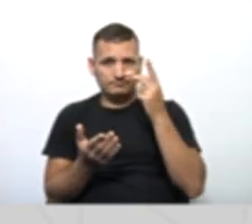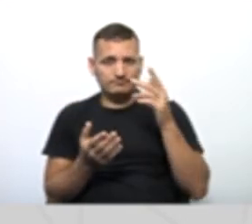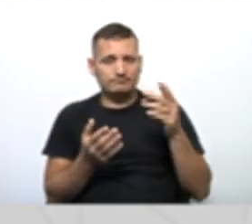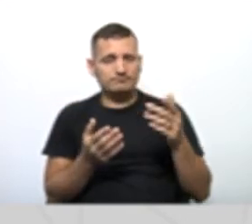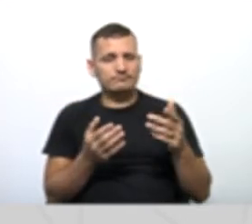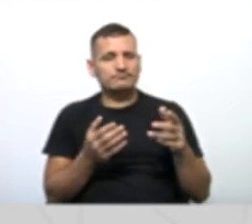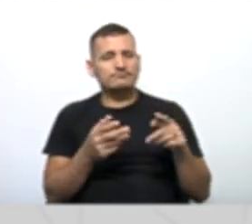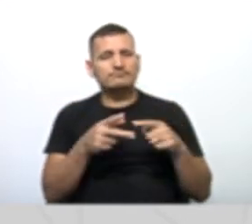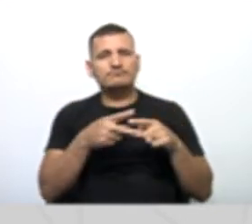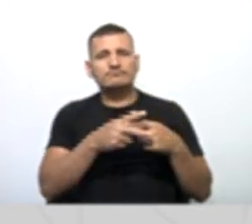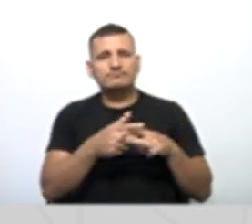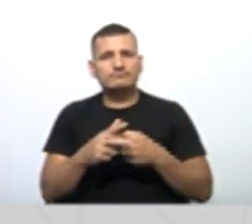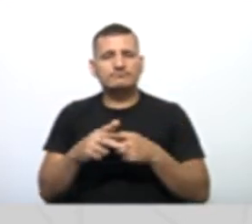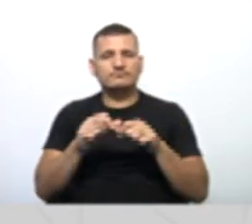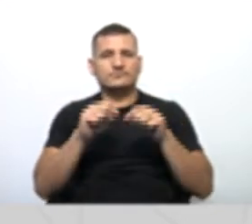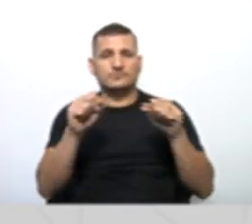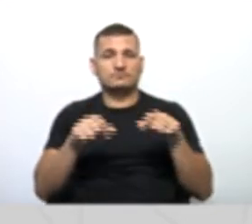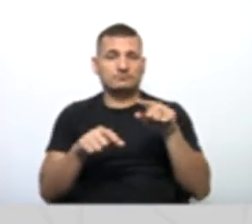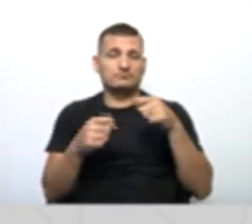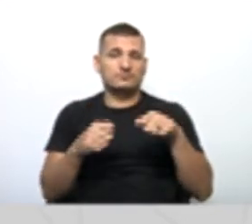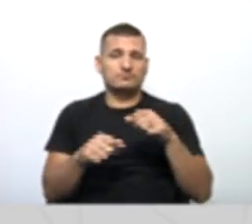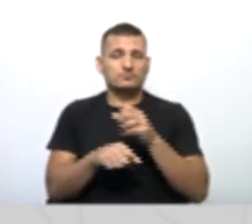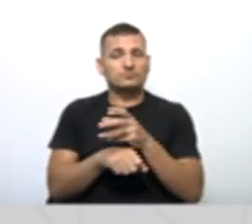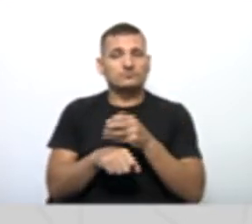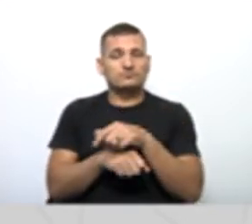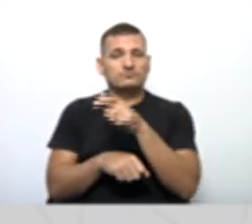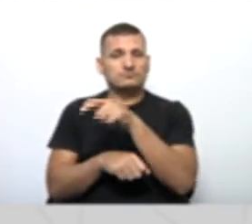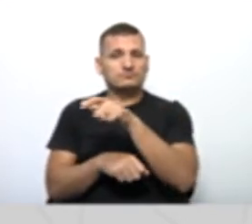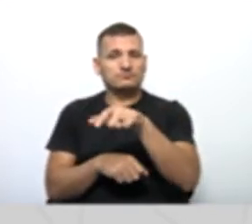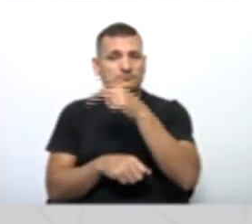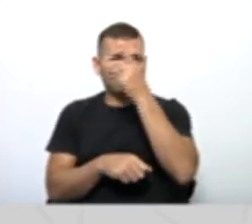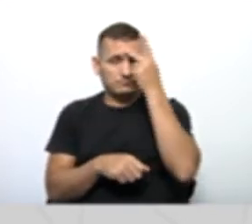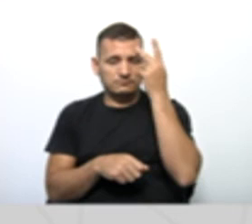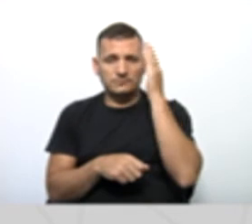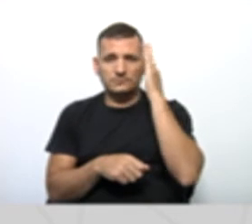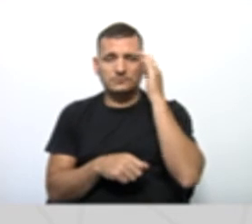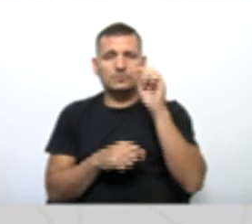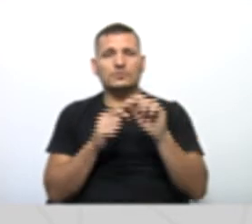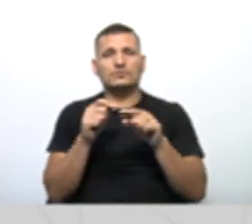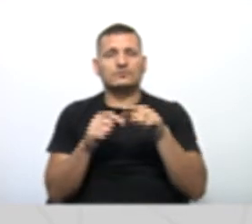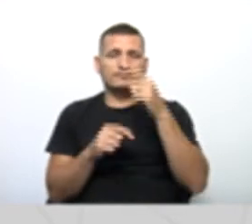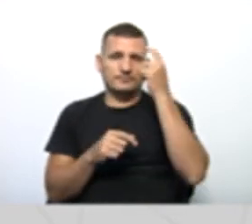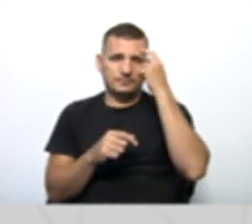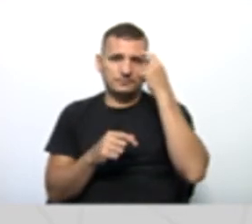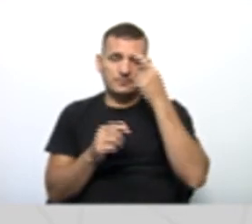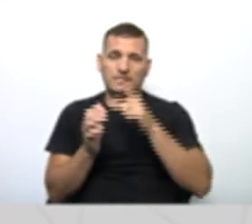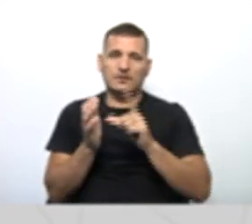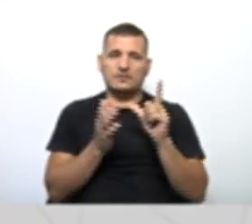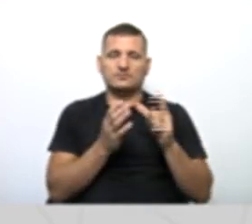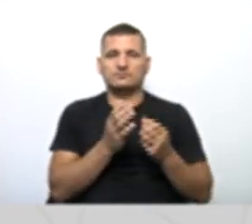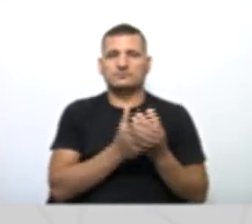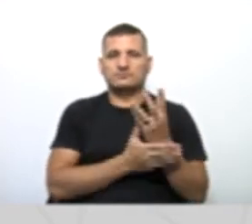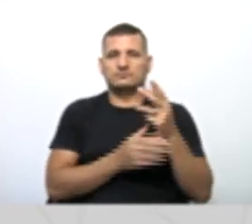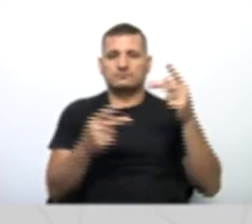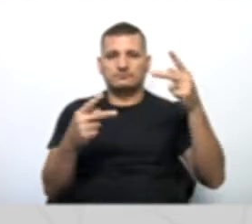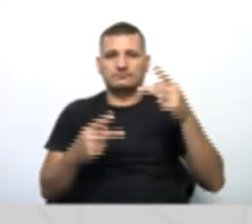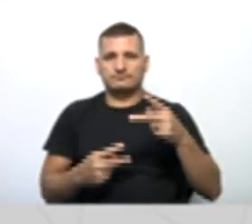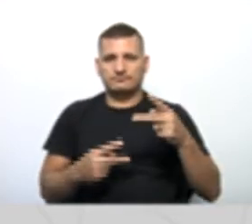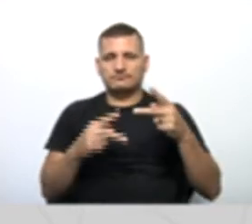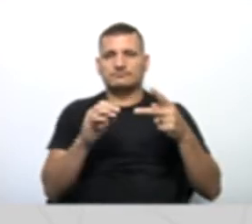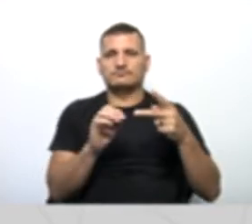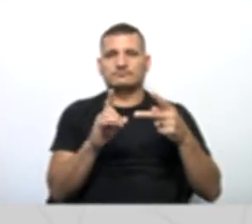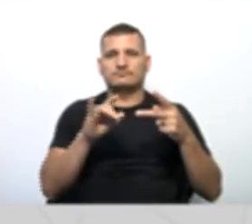precisa orientar essas pessoas para eles saberem o que você estava pensando, vamos dizer assim, na hora de criar aquele trecho de código.